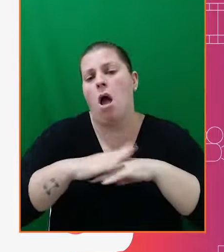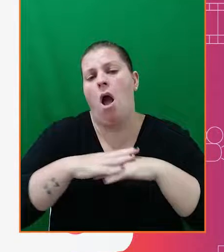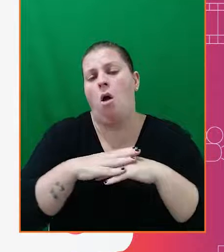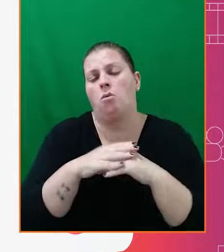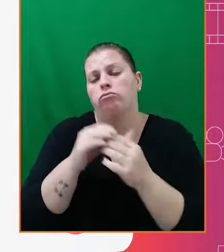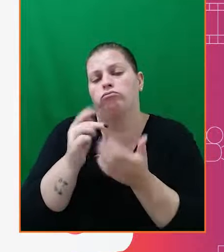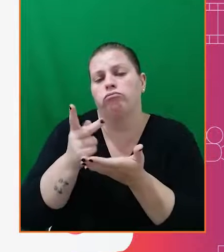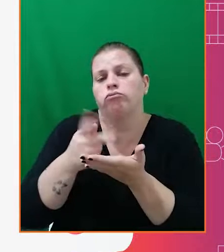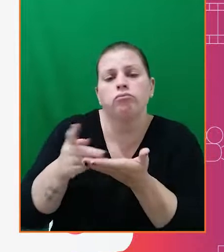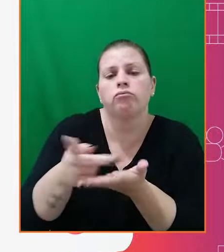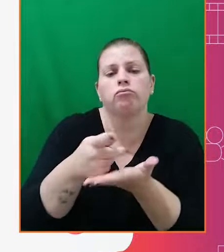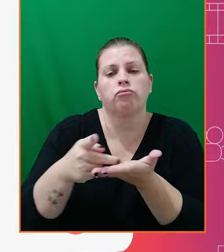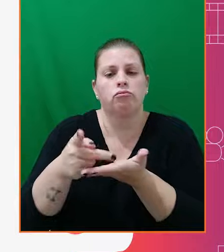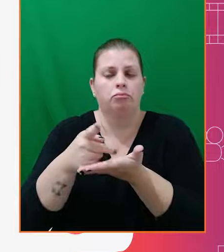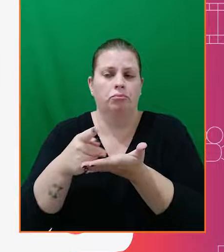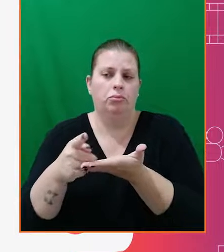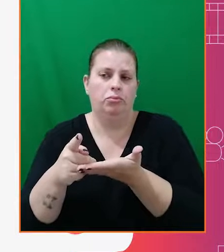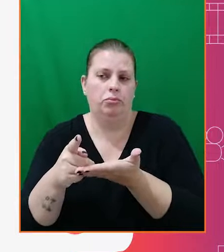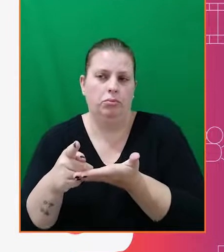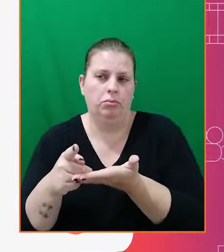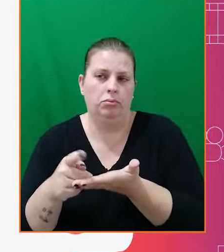já fazer a olho,